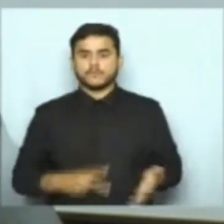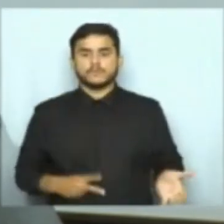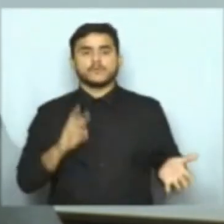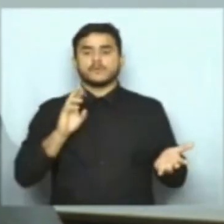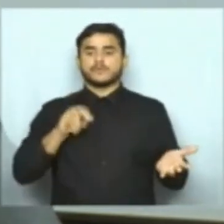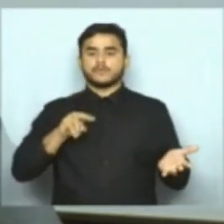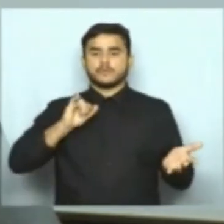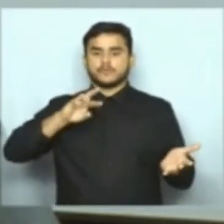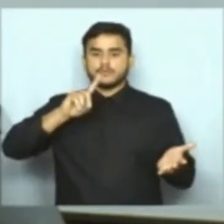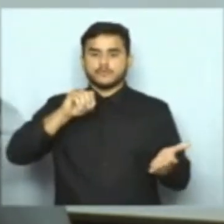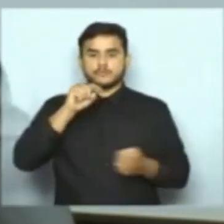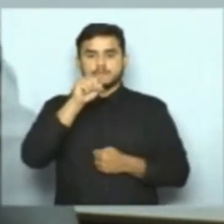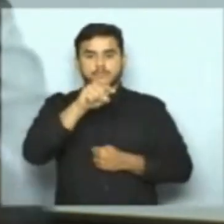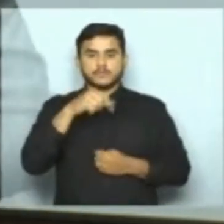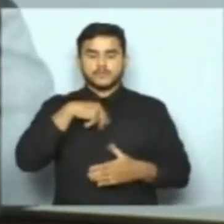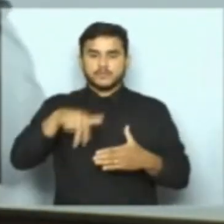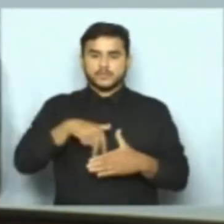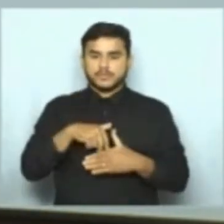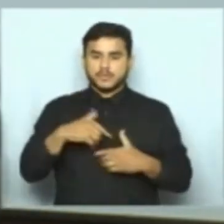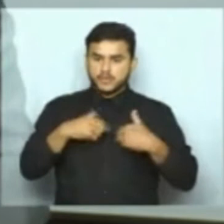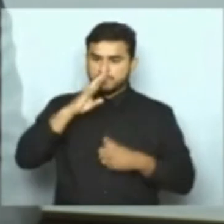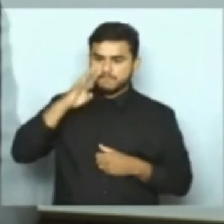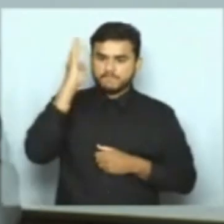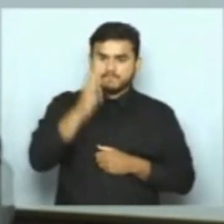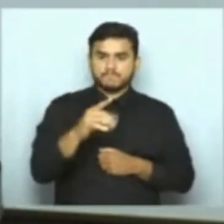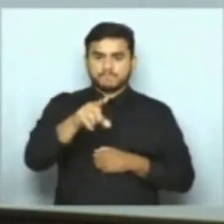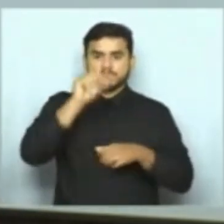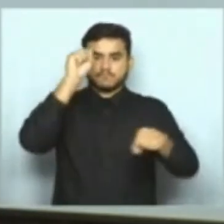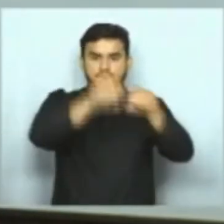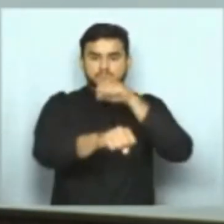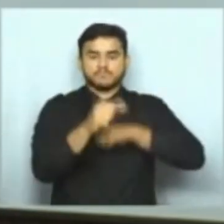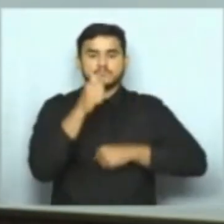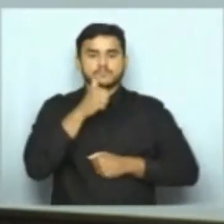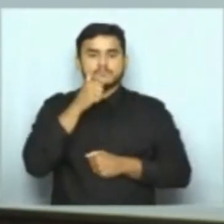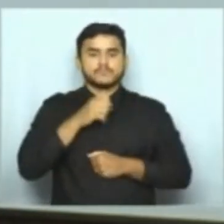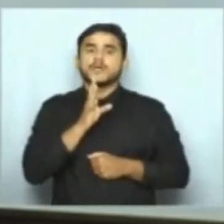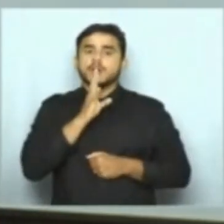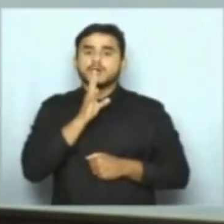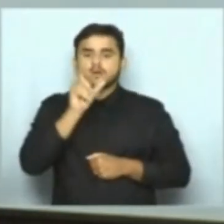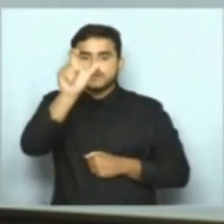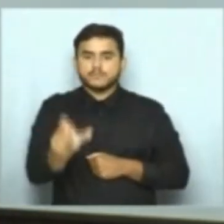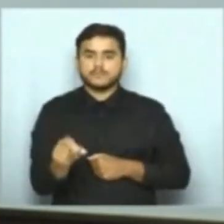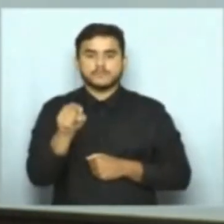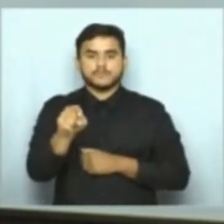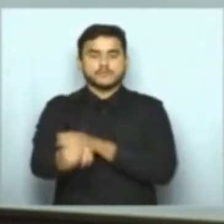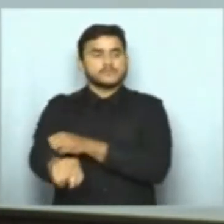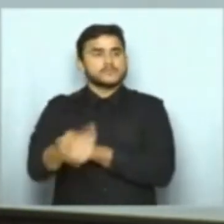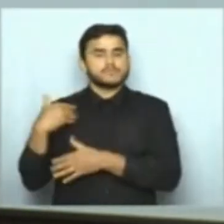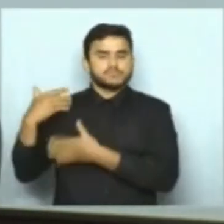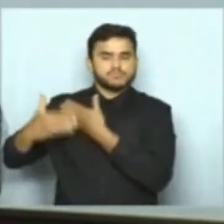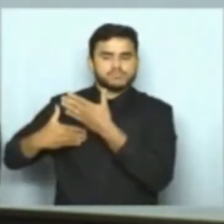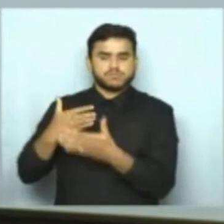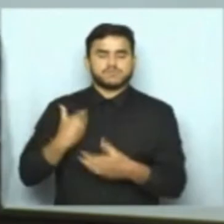quis cometer um feminicídio. Eu não acredito nisso, conhecendo a trajetória do Ronivaldo.